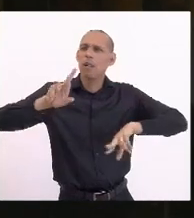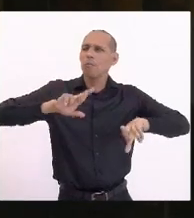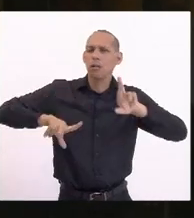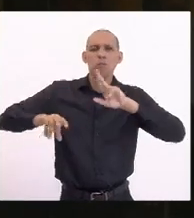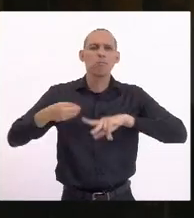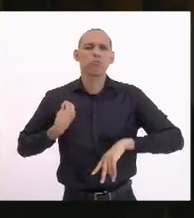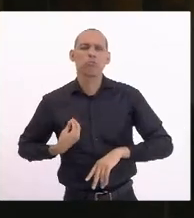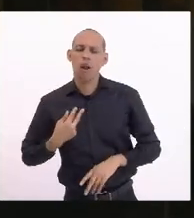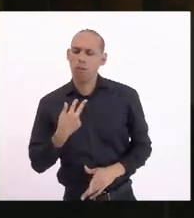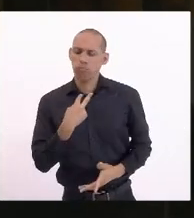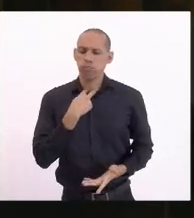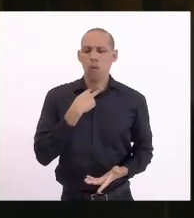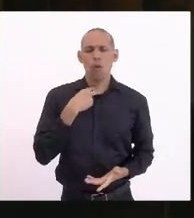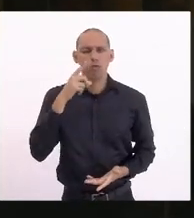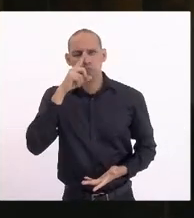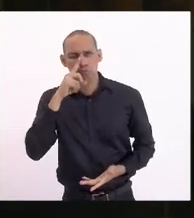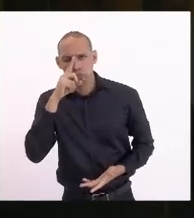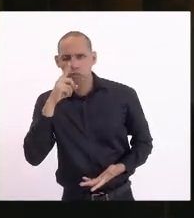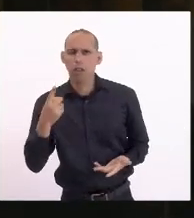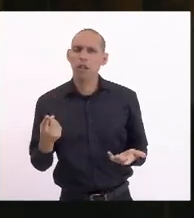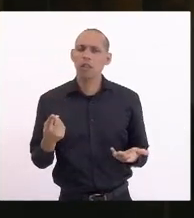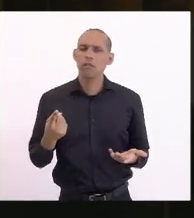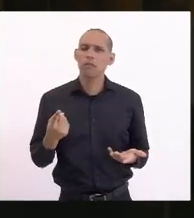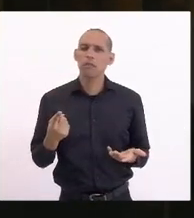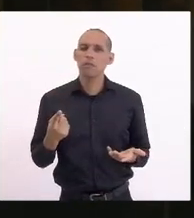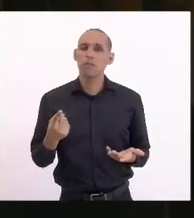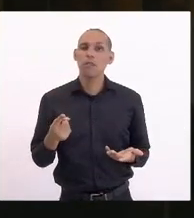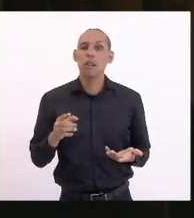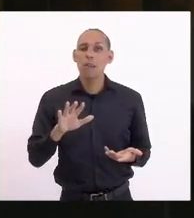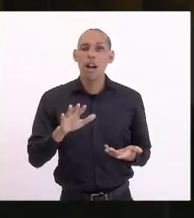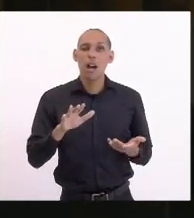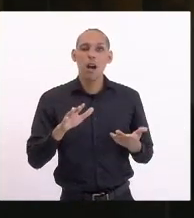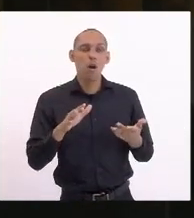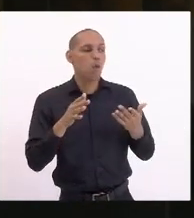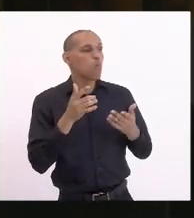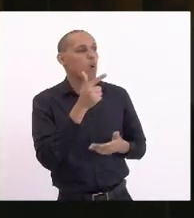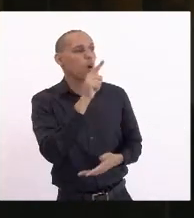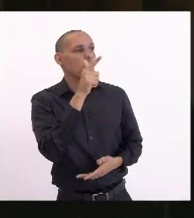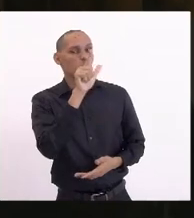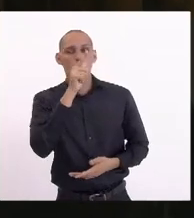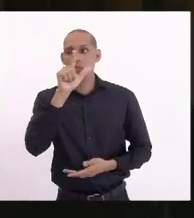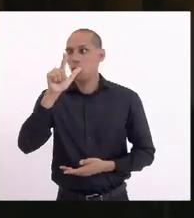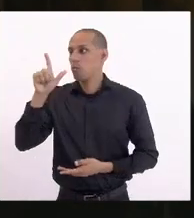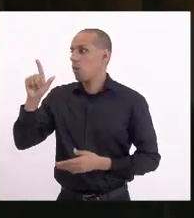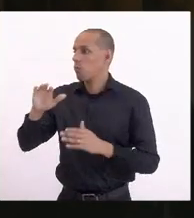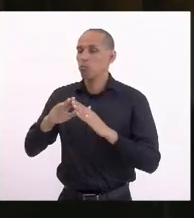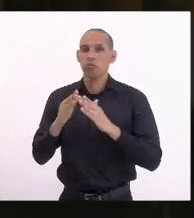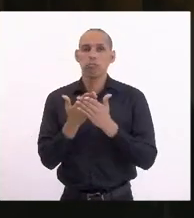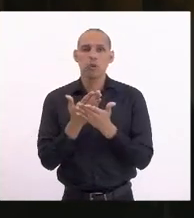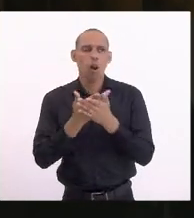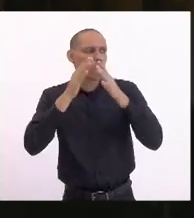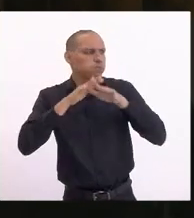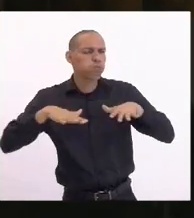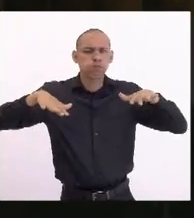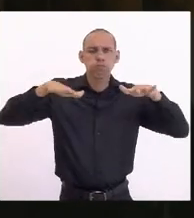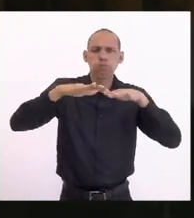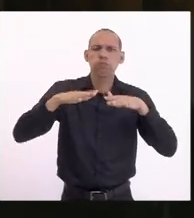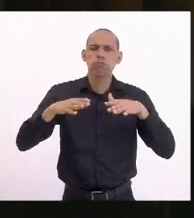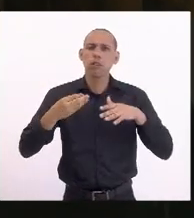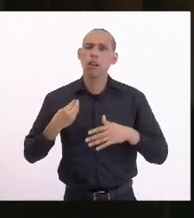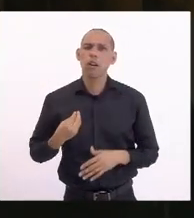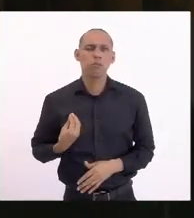não pode, porque é perigoso, porque não sei o quê, enquanto todas as escolas estão dando